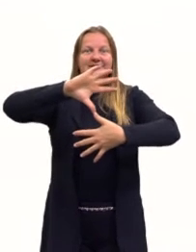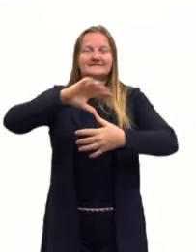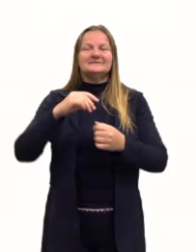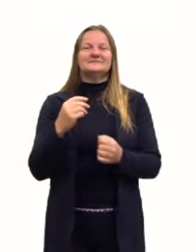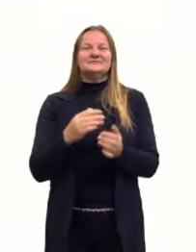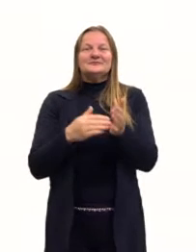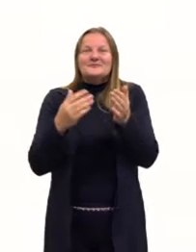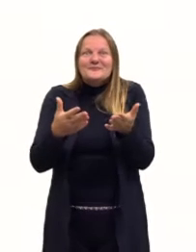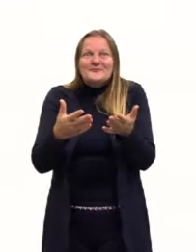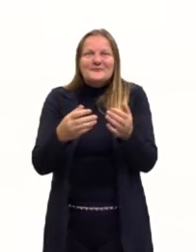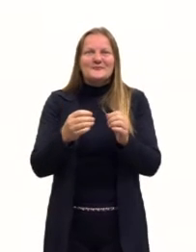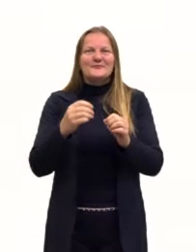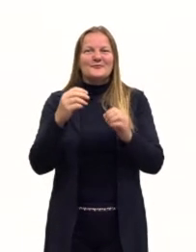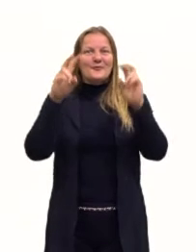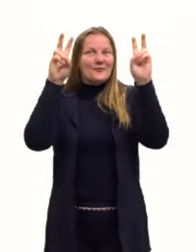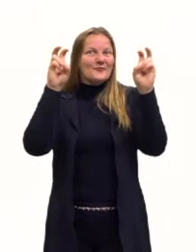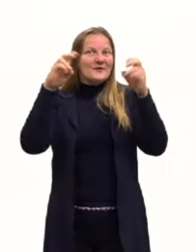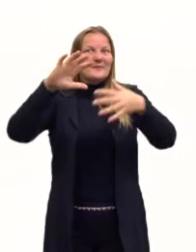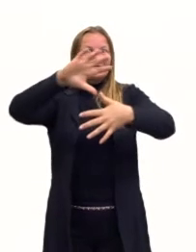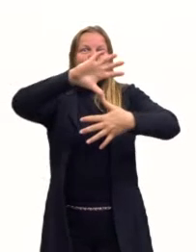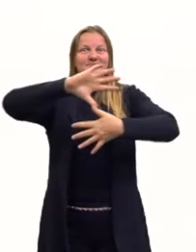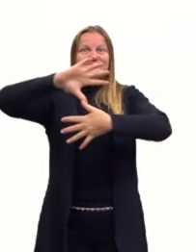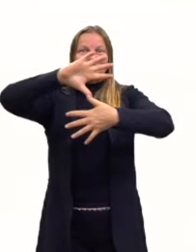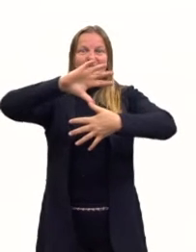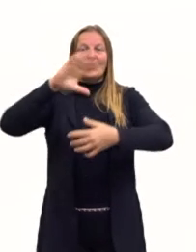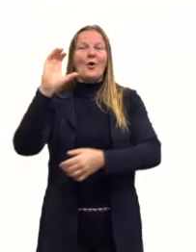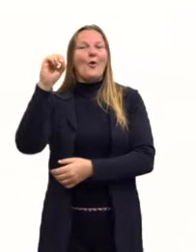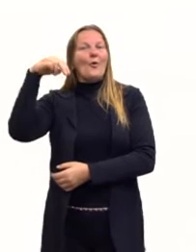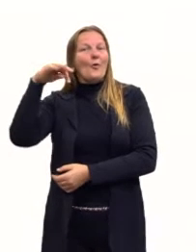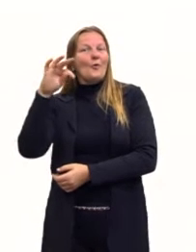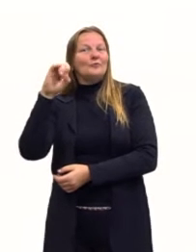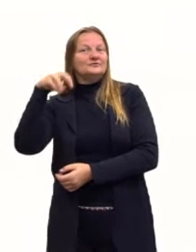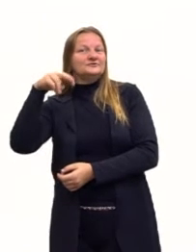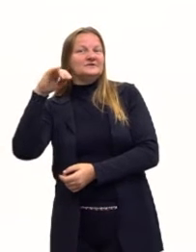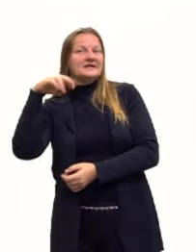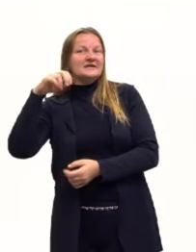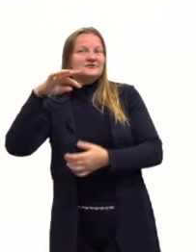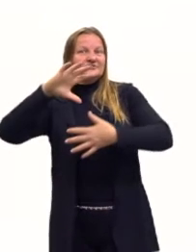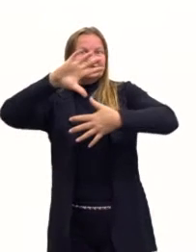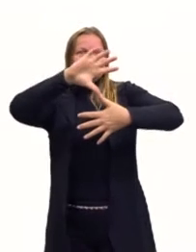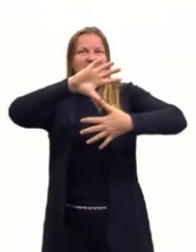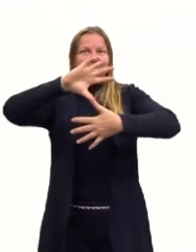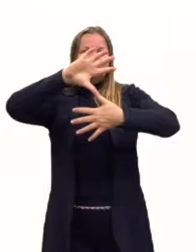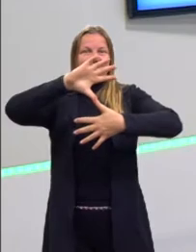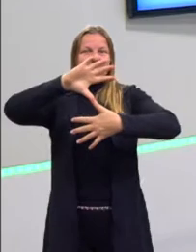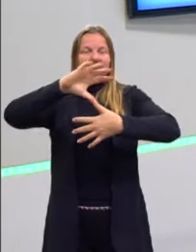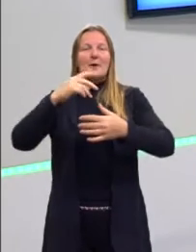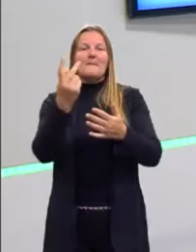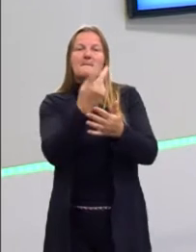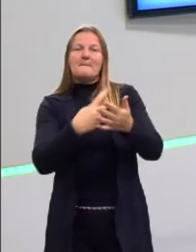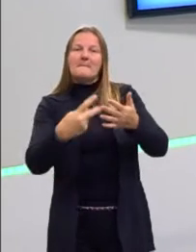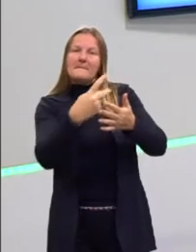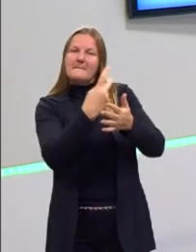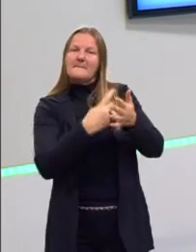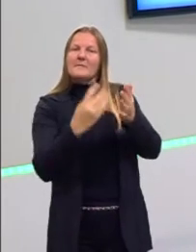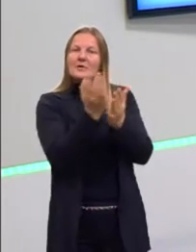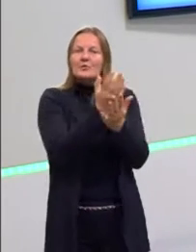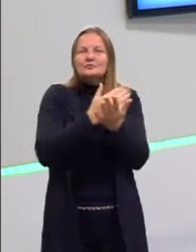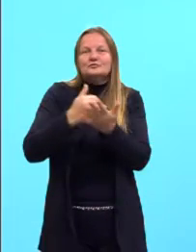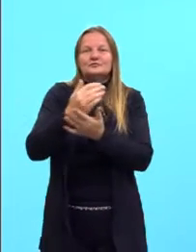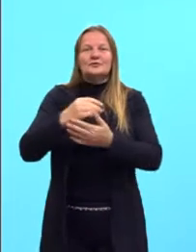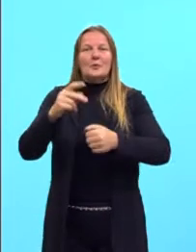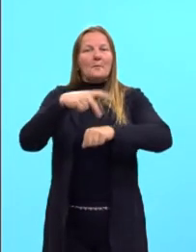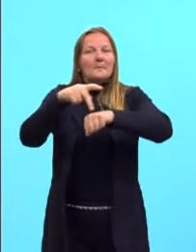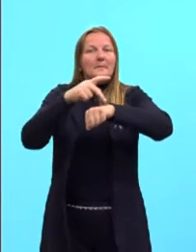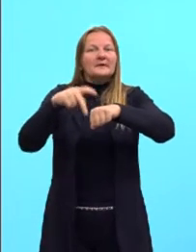hoje a gente vai ficar aí nesse no nosso continente americano né a trago aqui para vocês o mapa político né com as divisões é